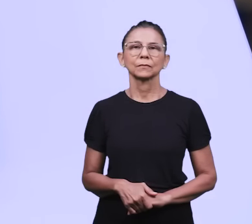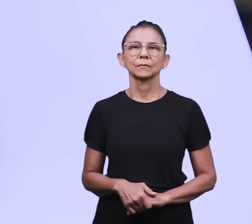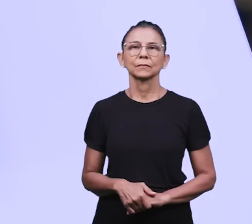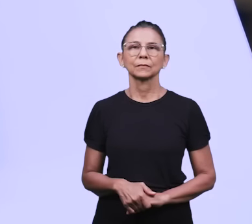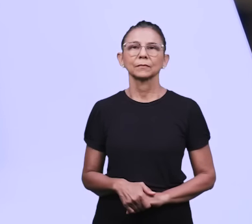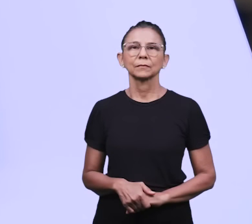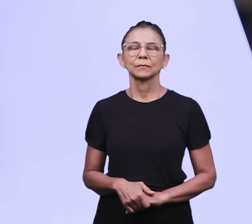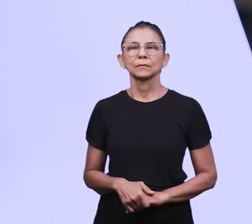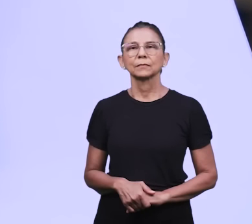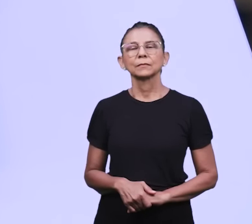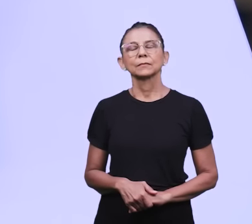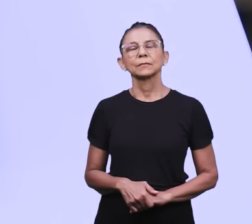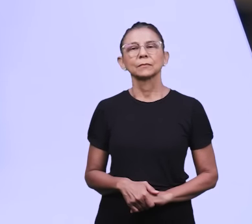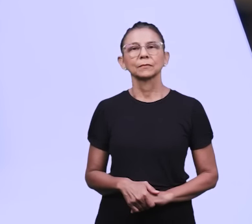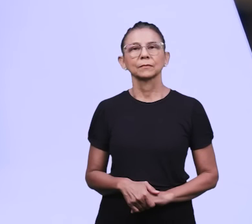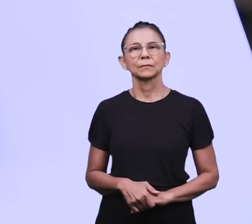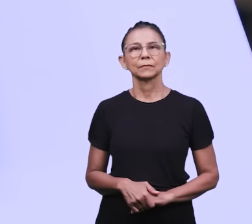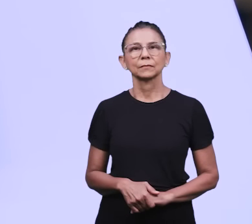vamos começar